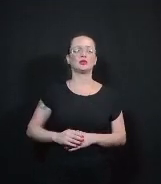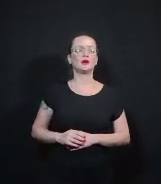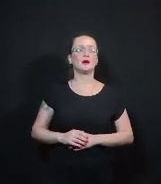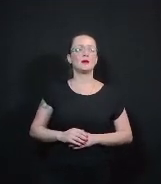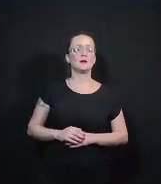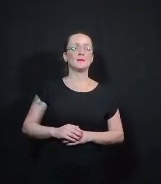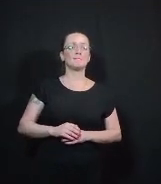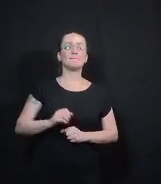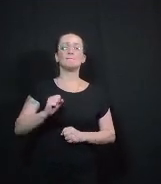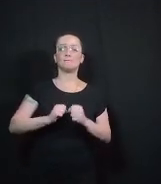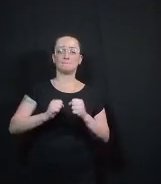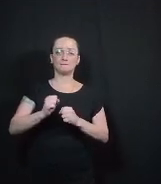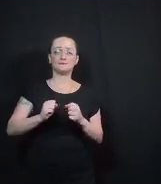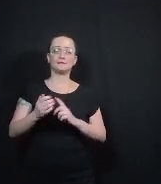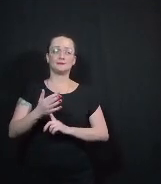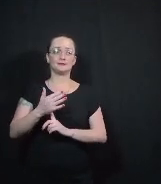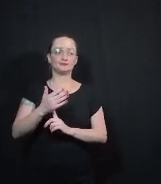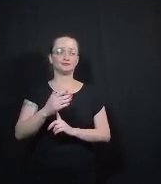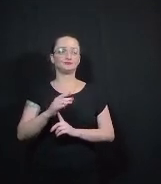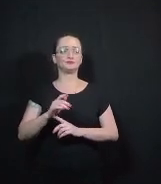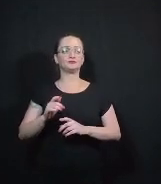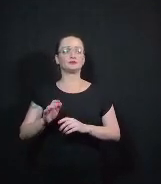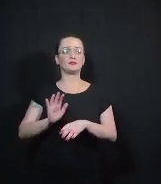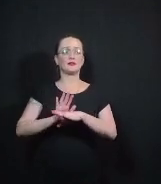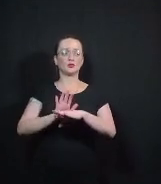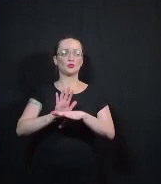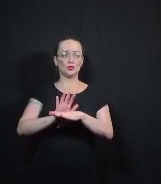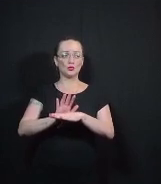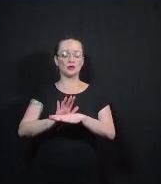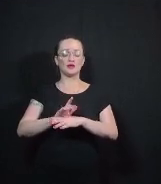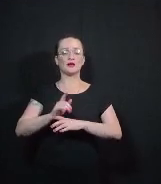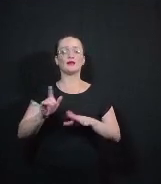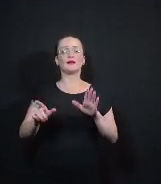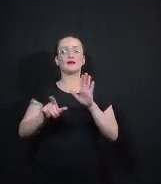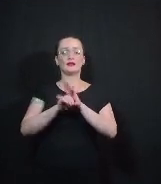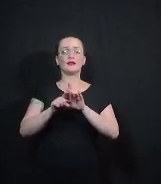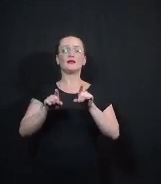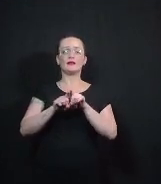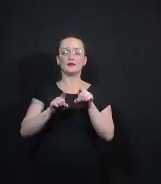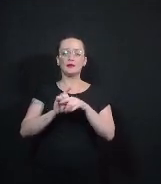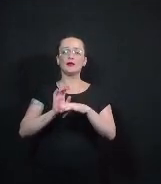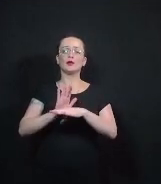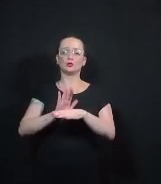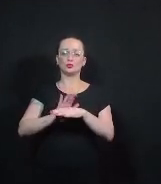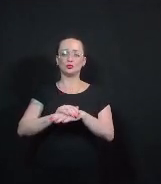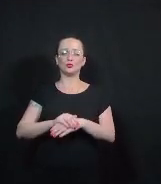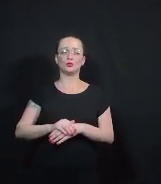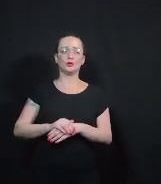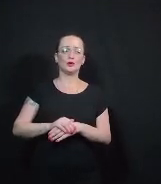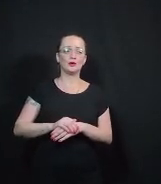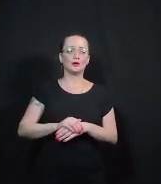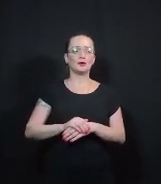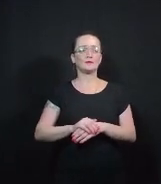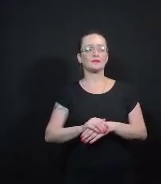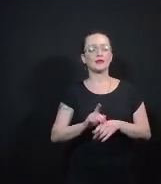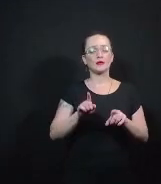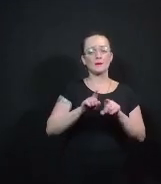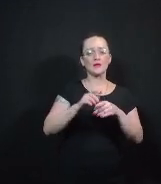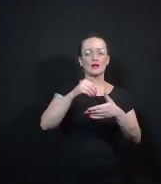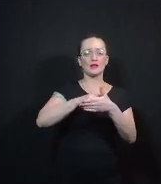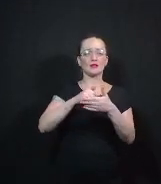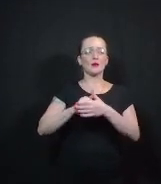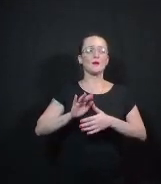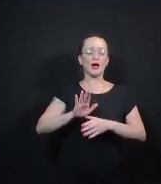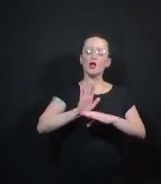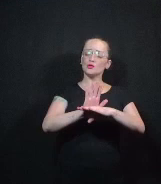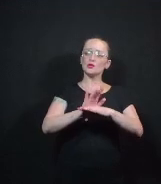as empresas de tecnologia? Também ajuda. Uma legislação adequada, sobretudo uma legislação eleitoral adequada,